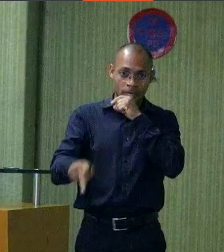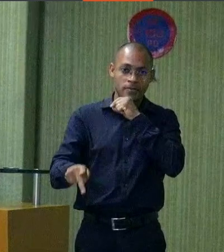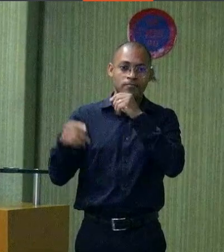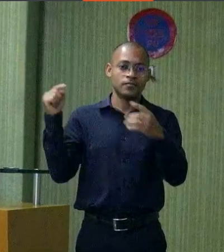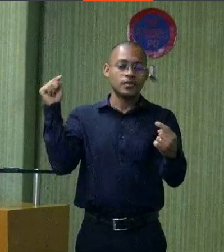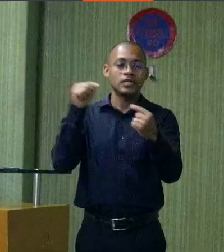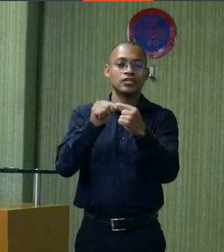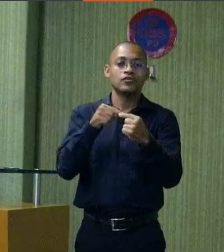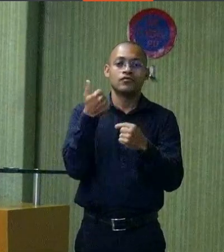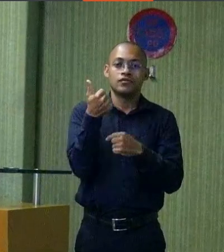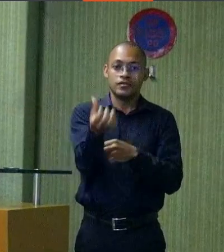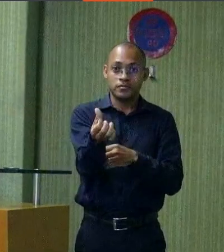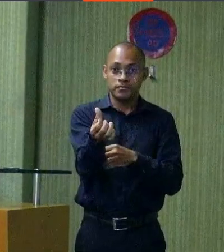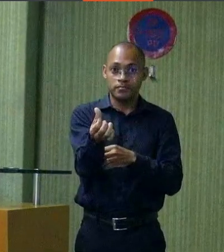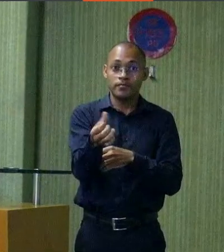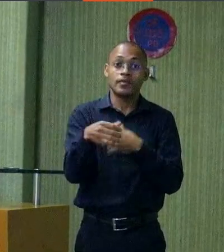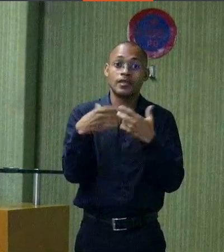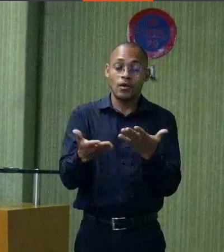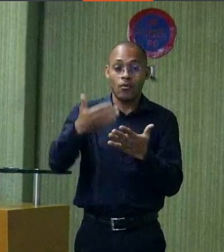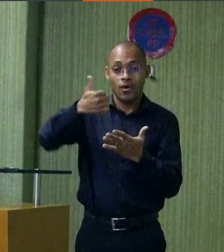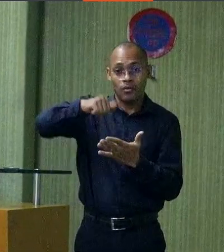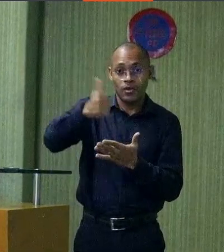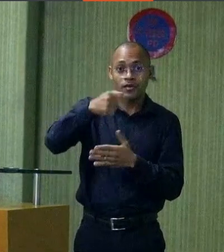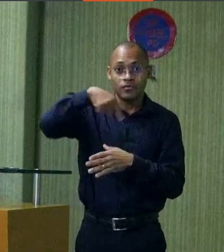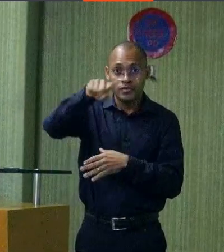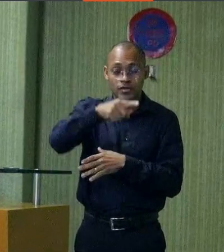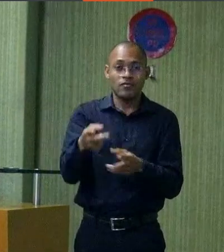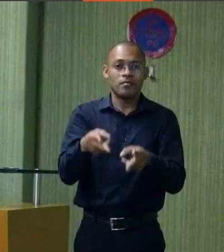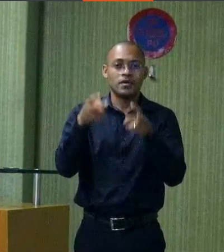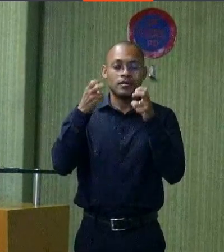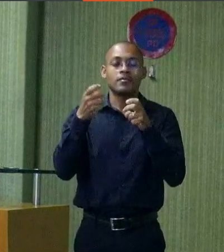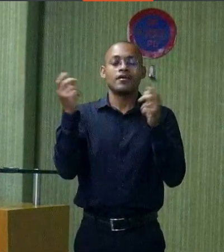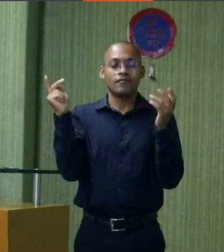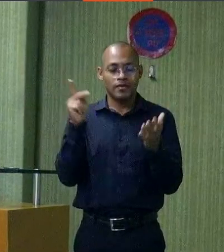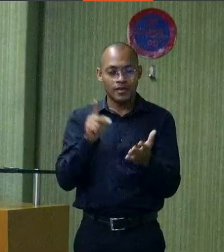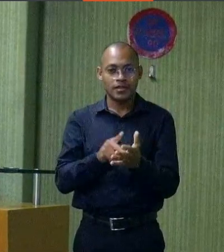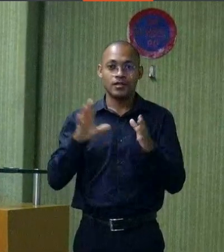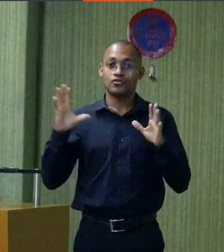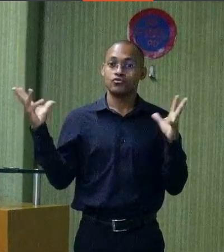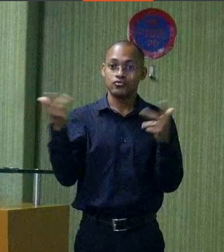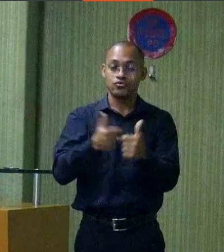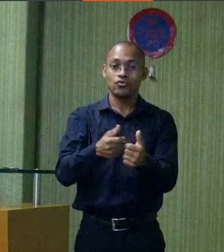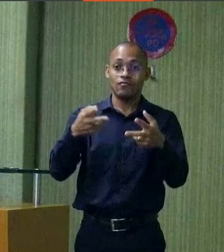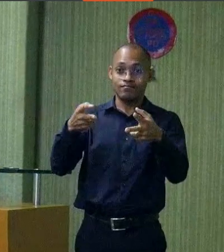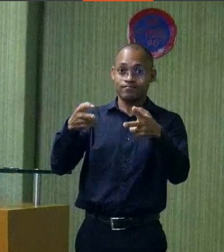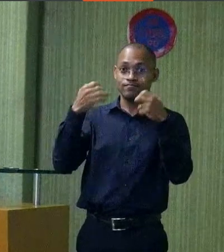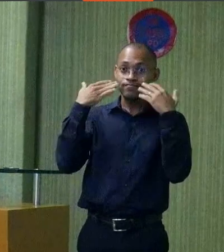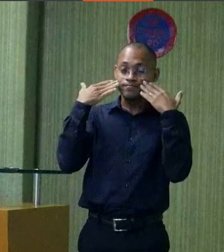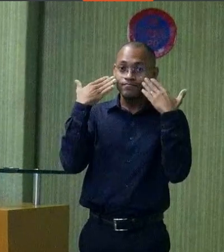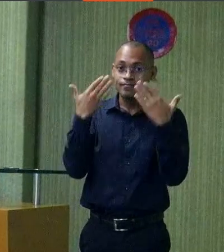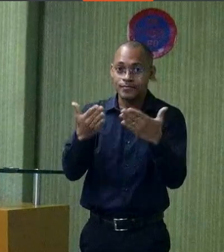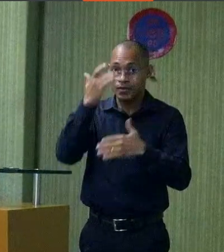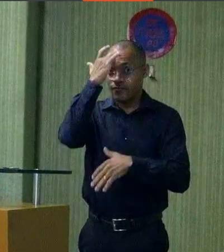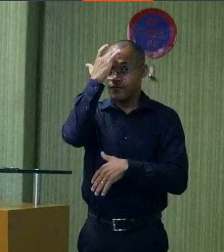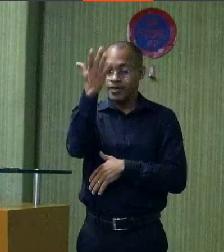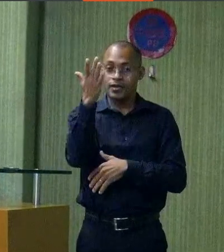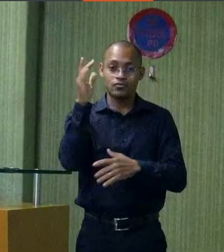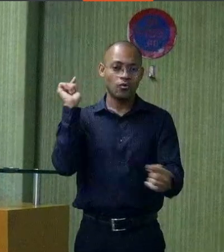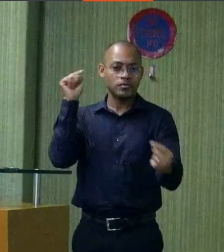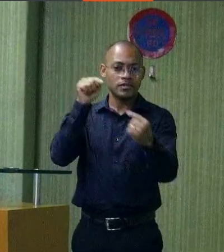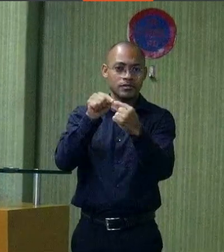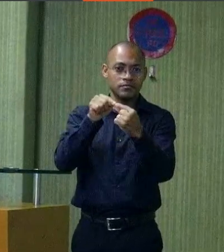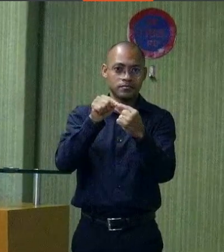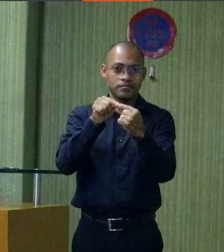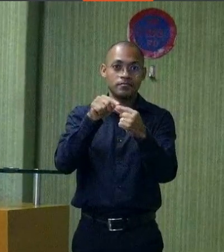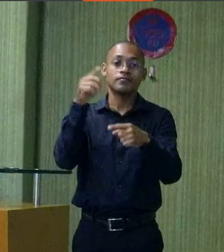né a a qualidade senhores vão perceber que ela vai aparecer tanto na formulação dos objetivos quanto das metas e